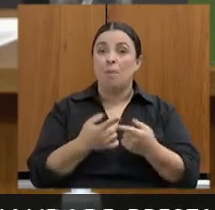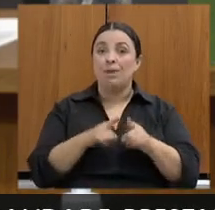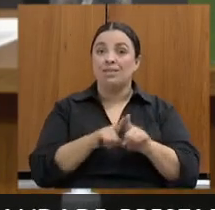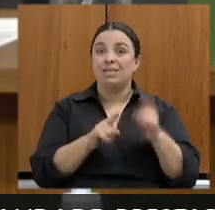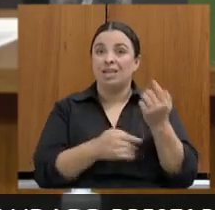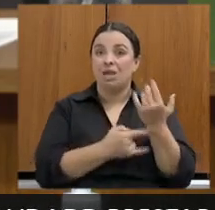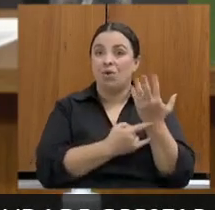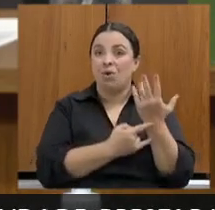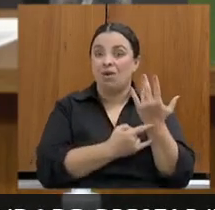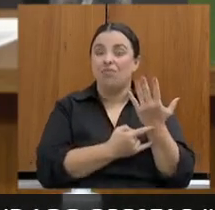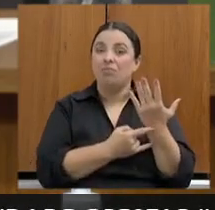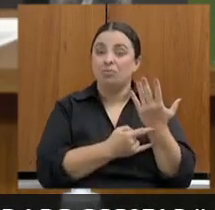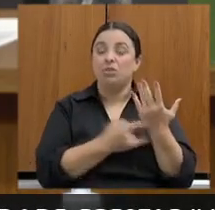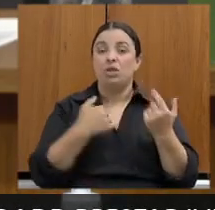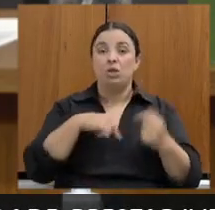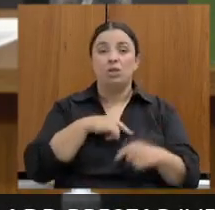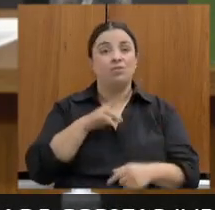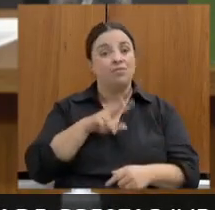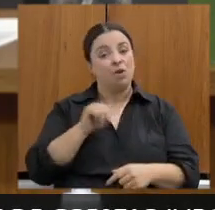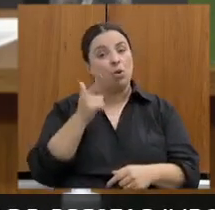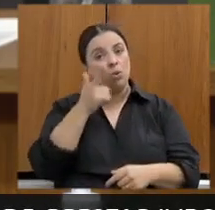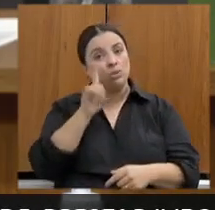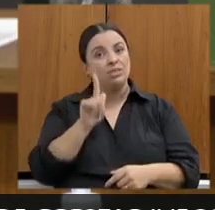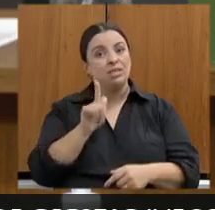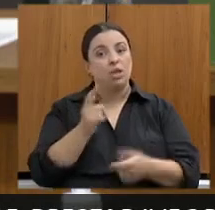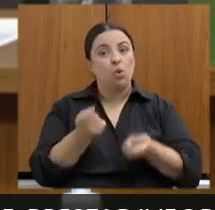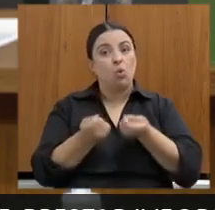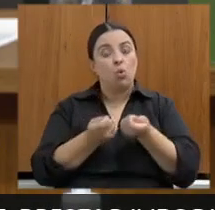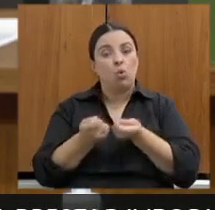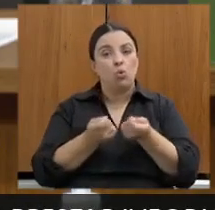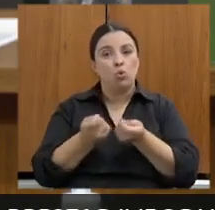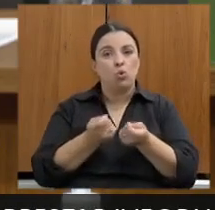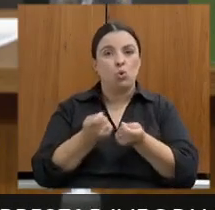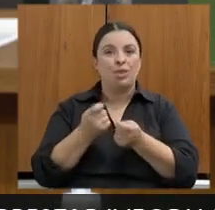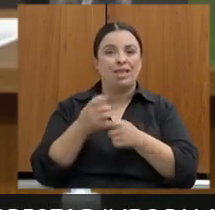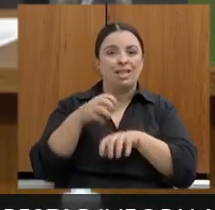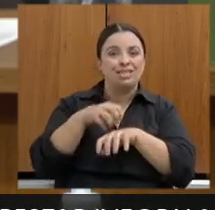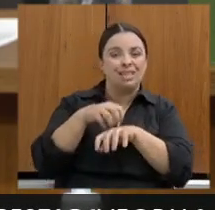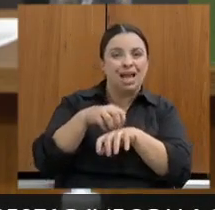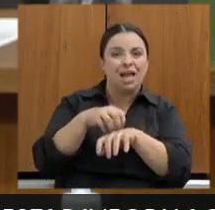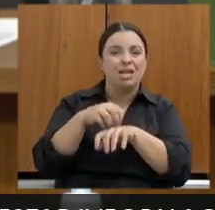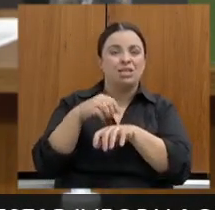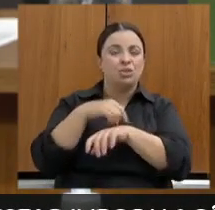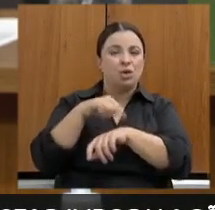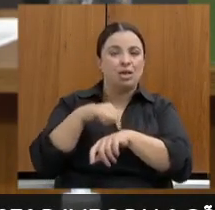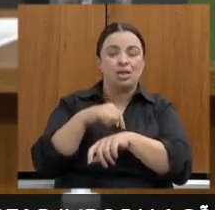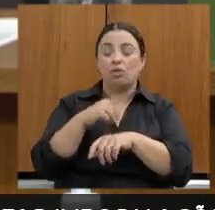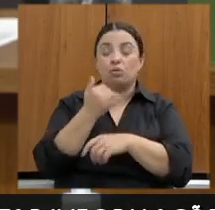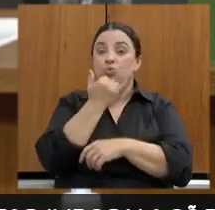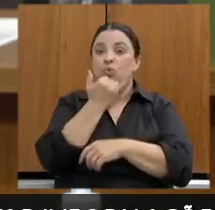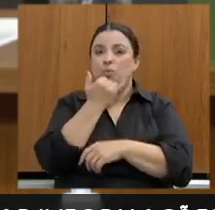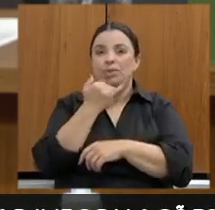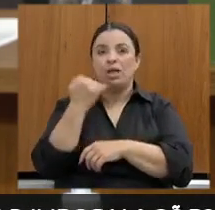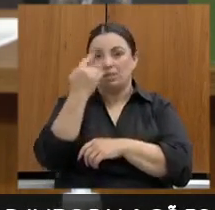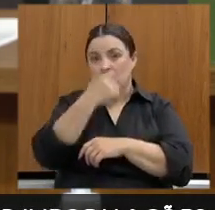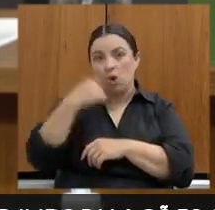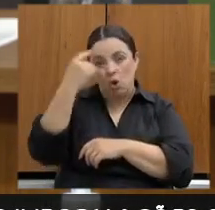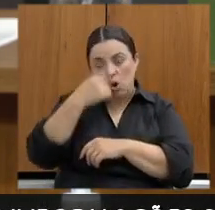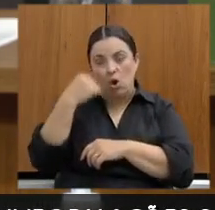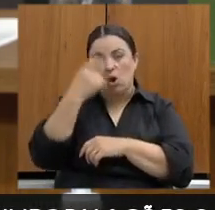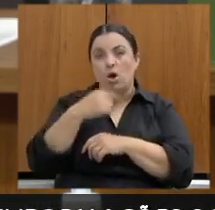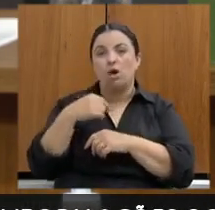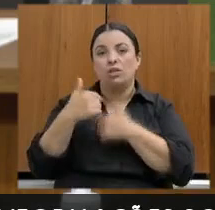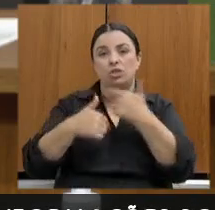conseguir melhorar aquela a questão do controle das cargas horárias das ordens de serviços né das dos memorandos